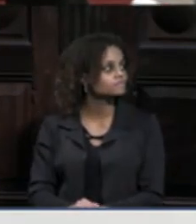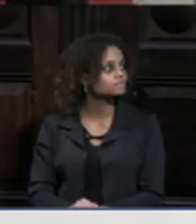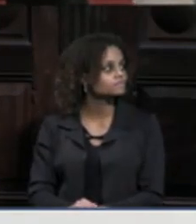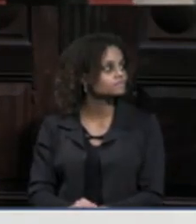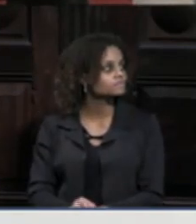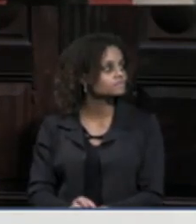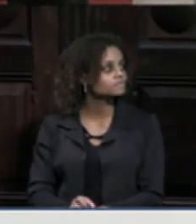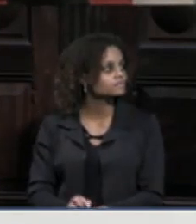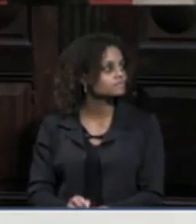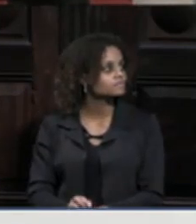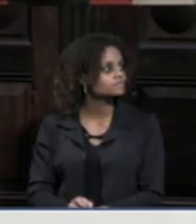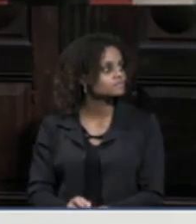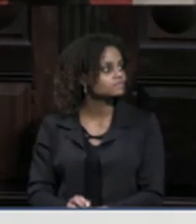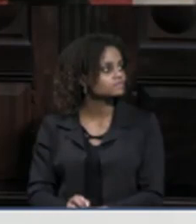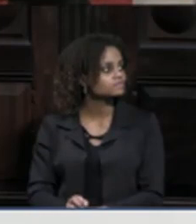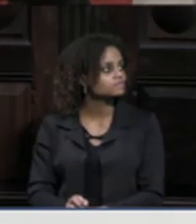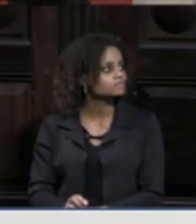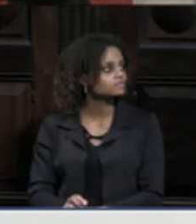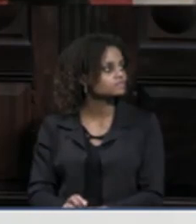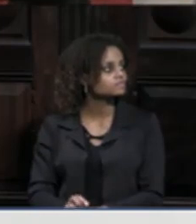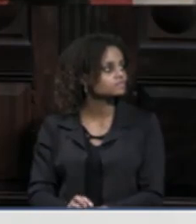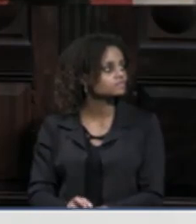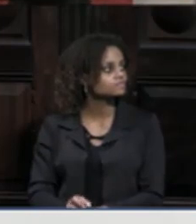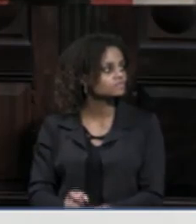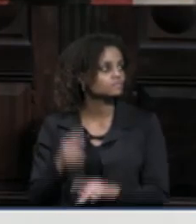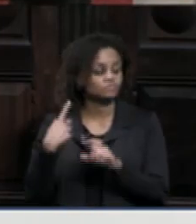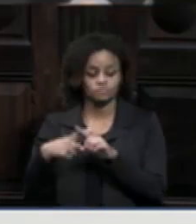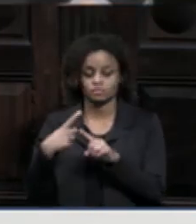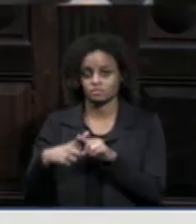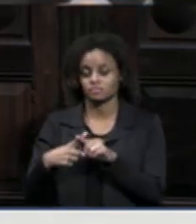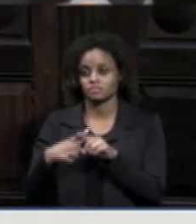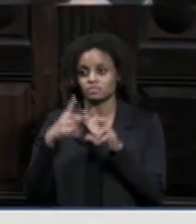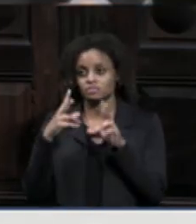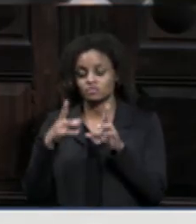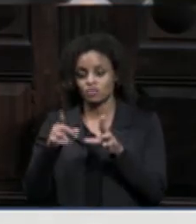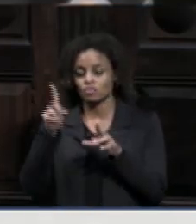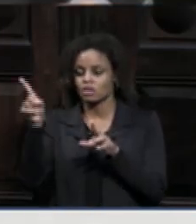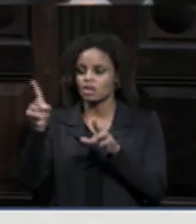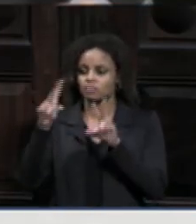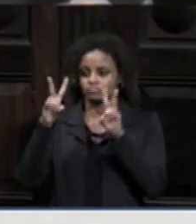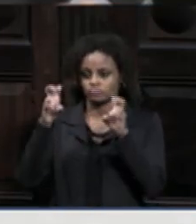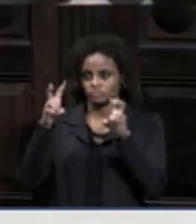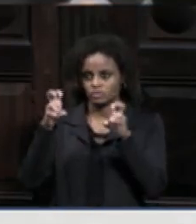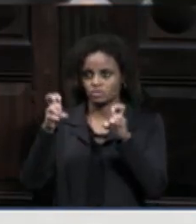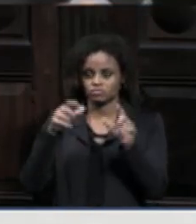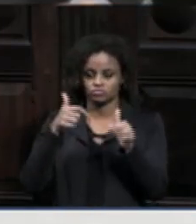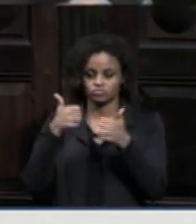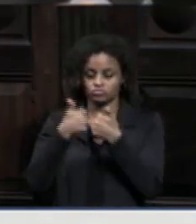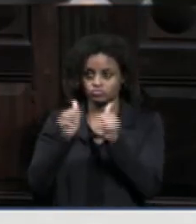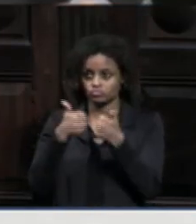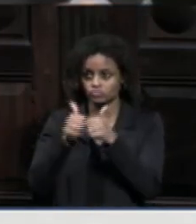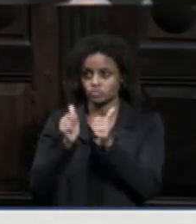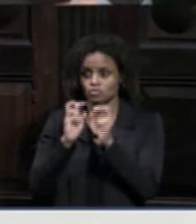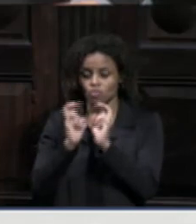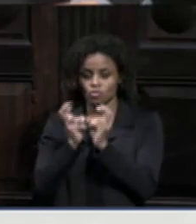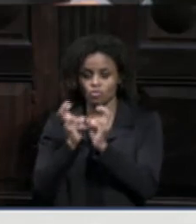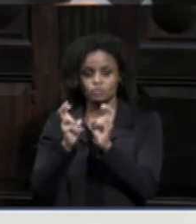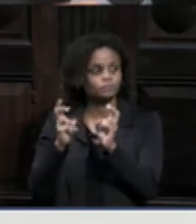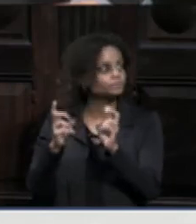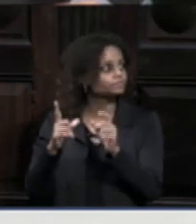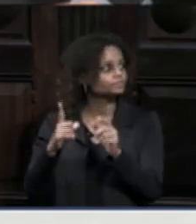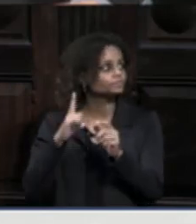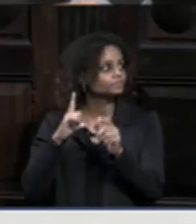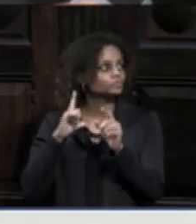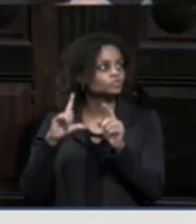porque, assim como a questão do projeto das cotas, tinha um acordo para se levar a